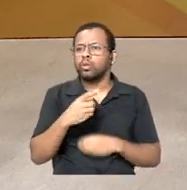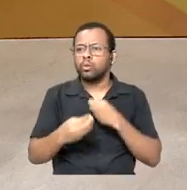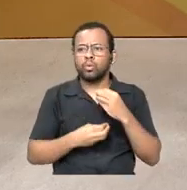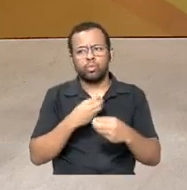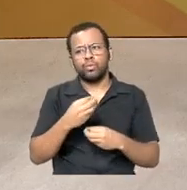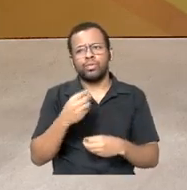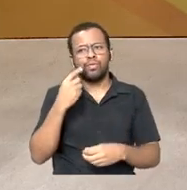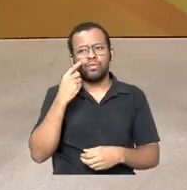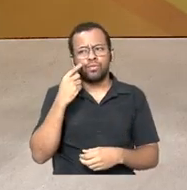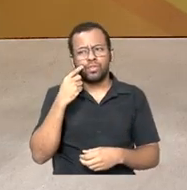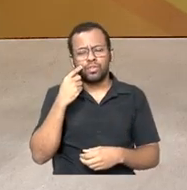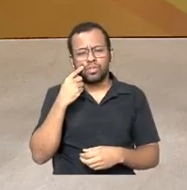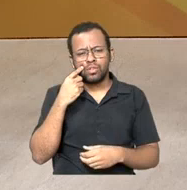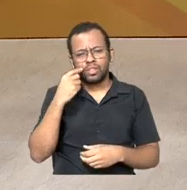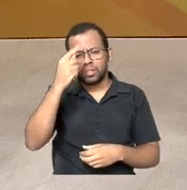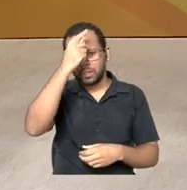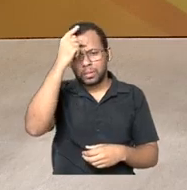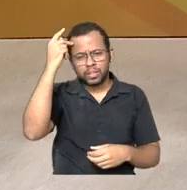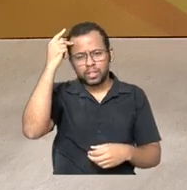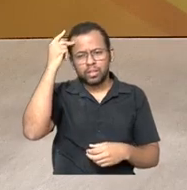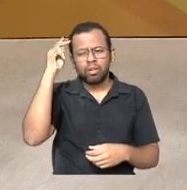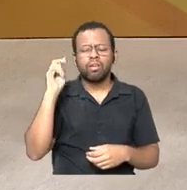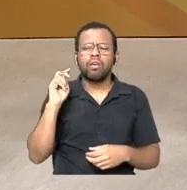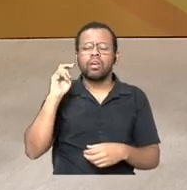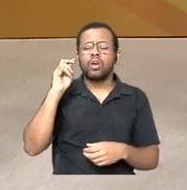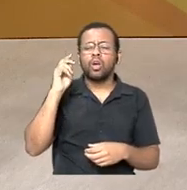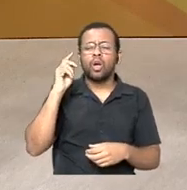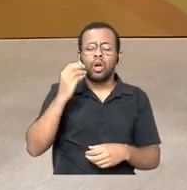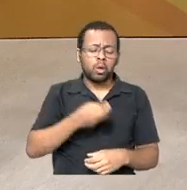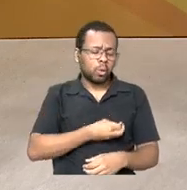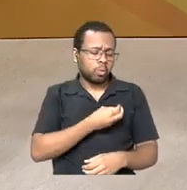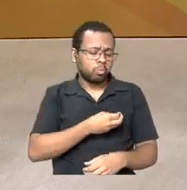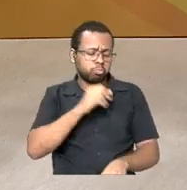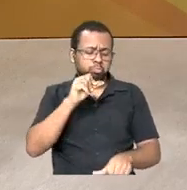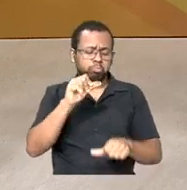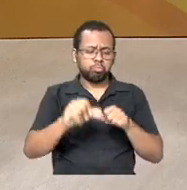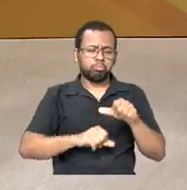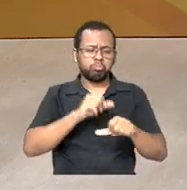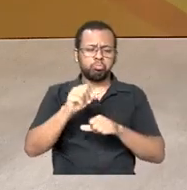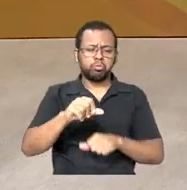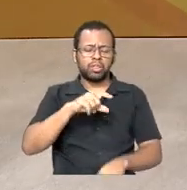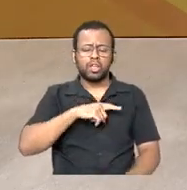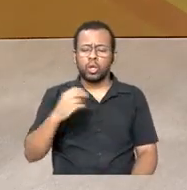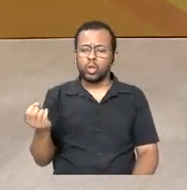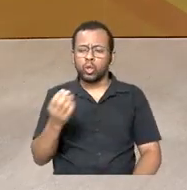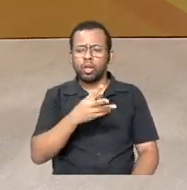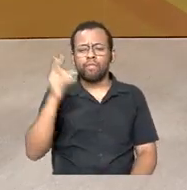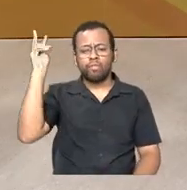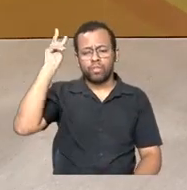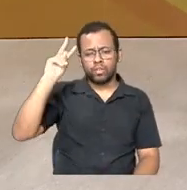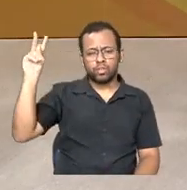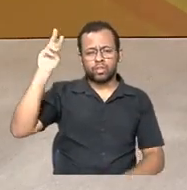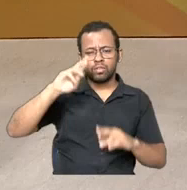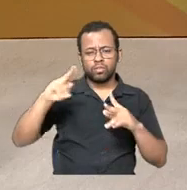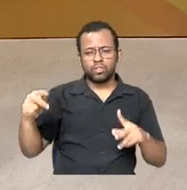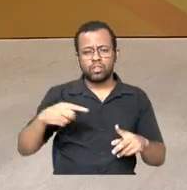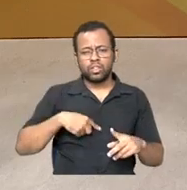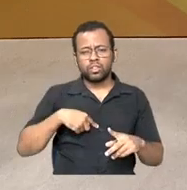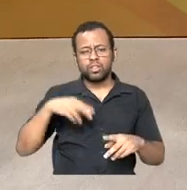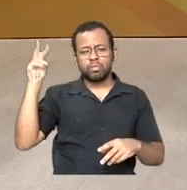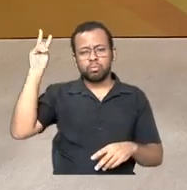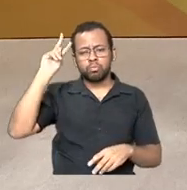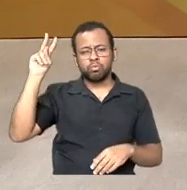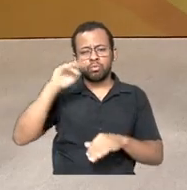e muita gente né assim como a nossa contemplada mudou de vida tem uma nova história a gente sempre conta essas histórias aqui